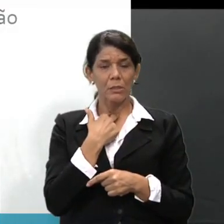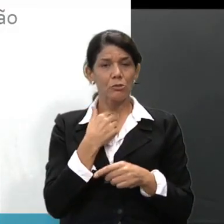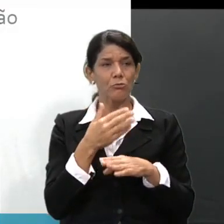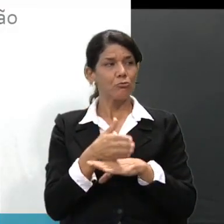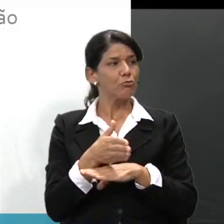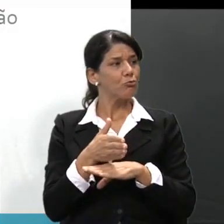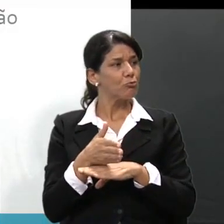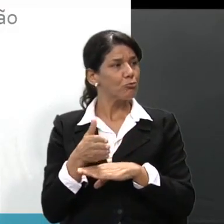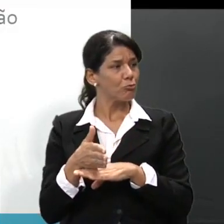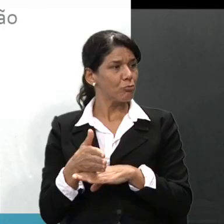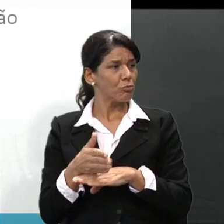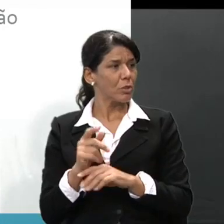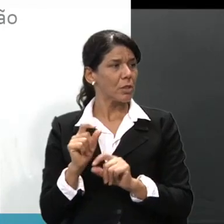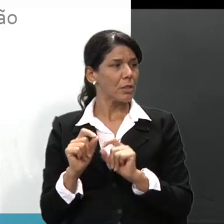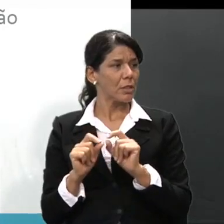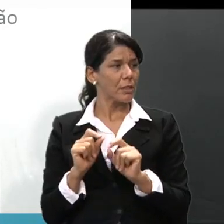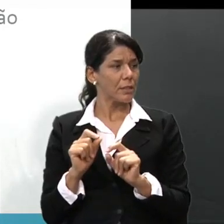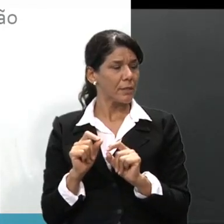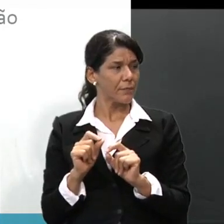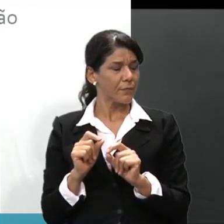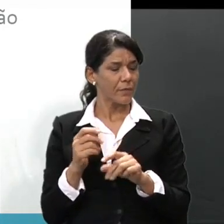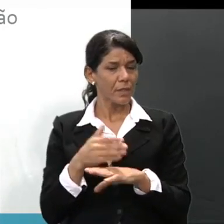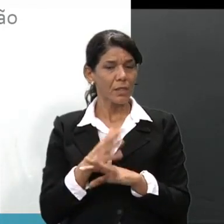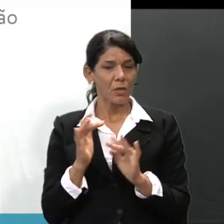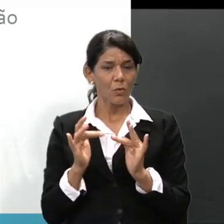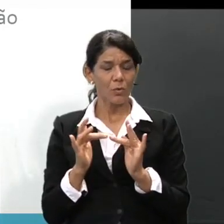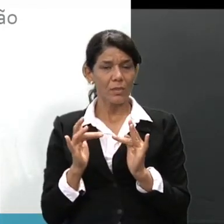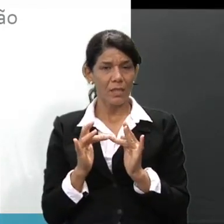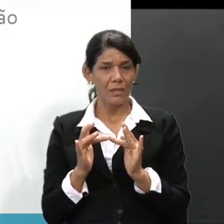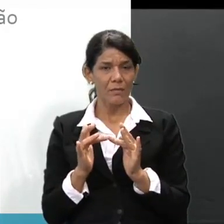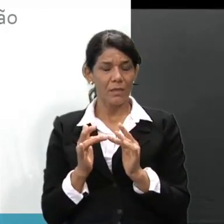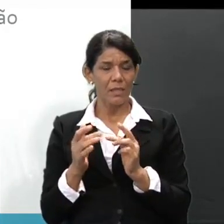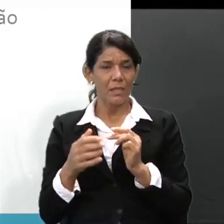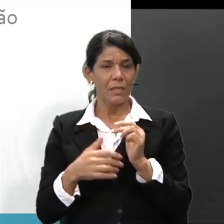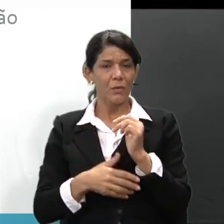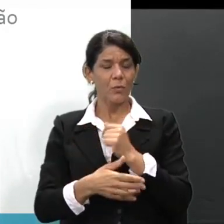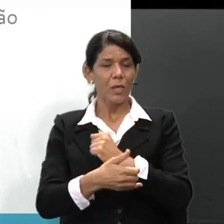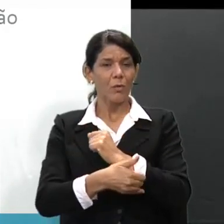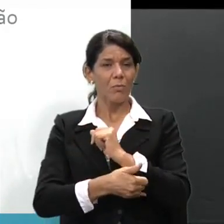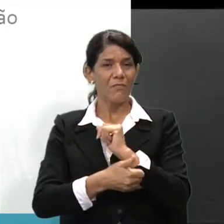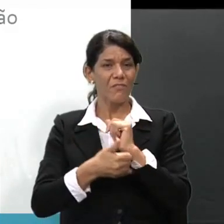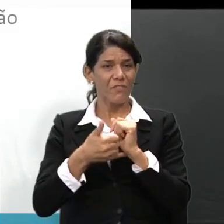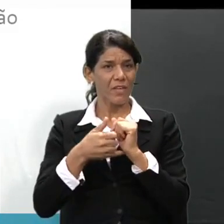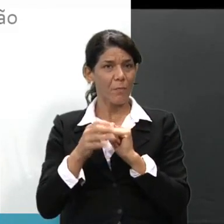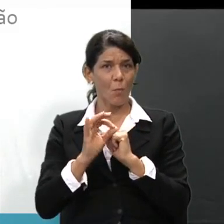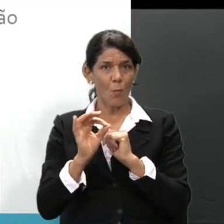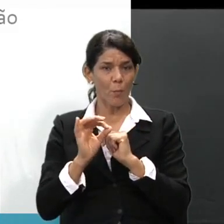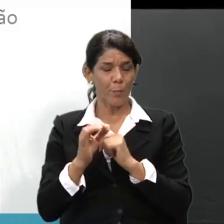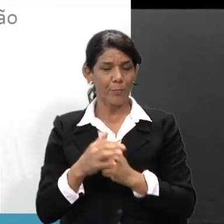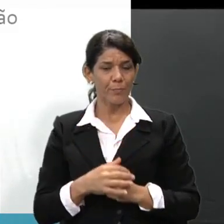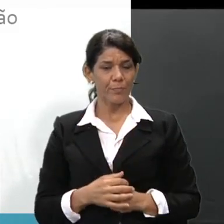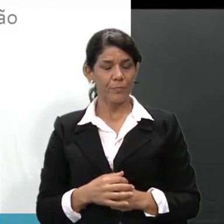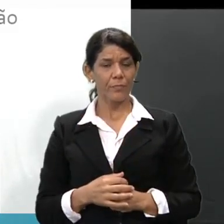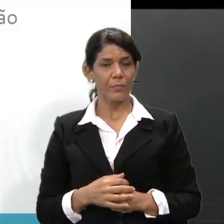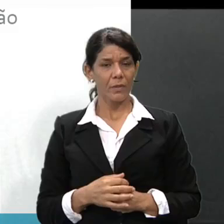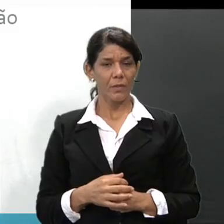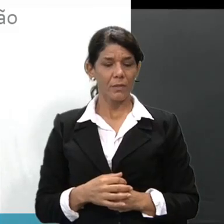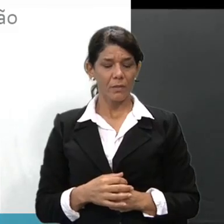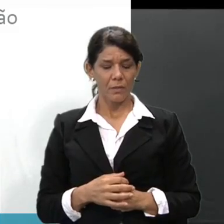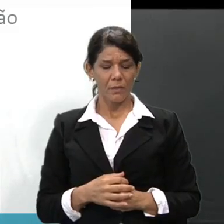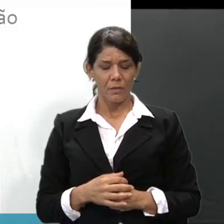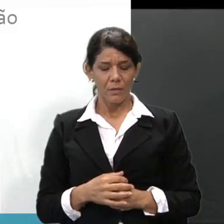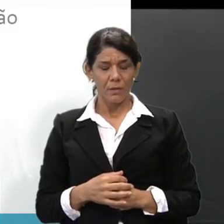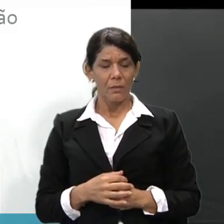acessar, ou seja, entrar em contato com nenhuma veia durante a administração intramuscular. Por quê?